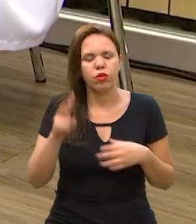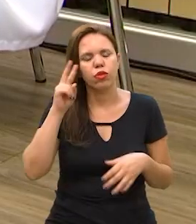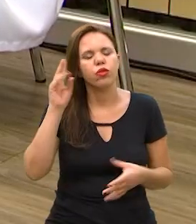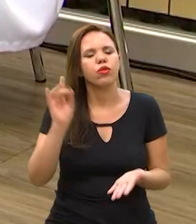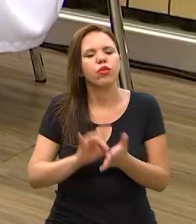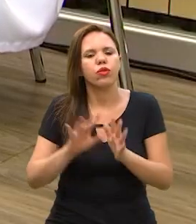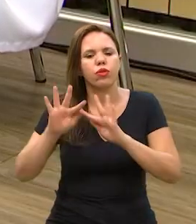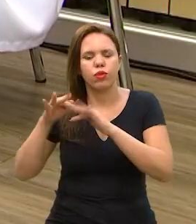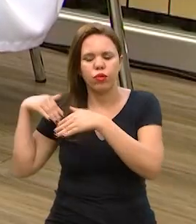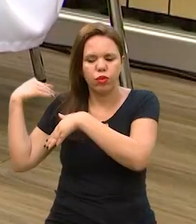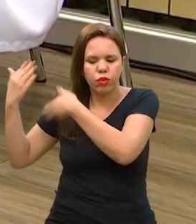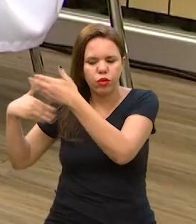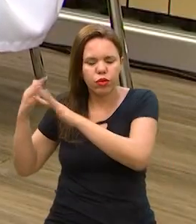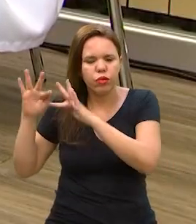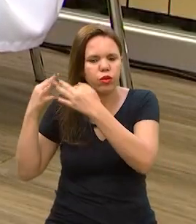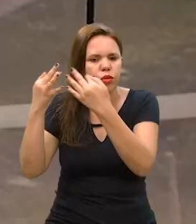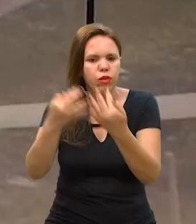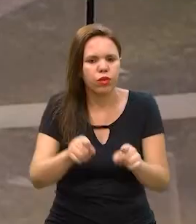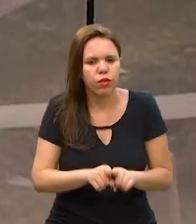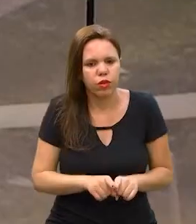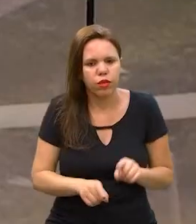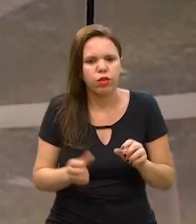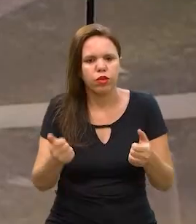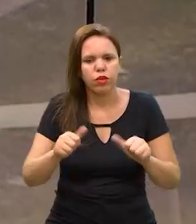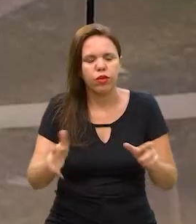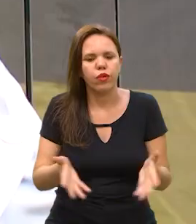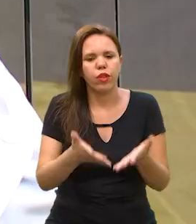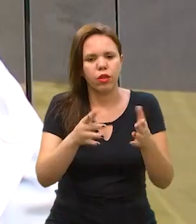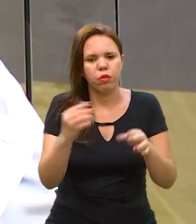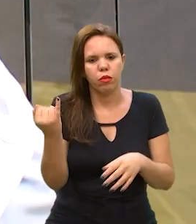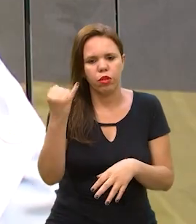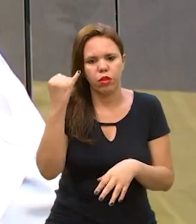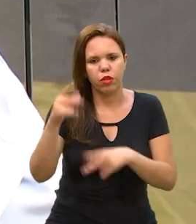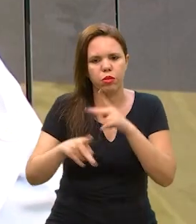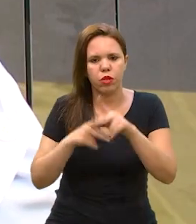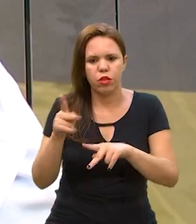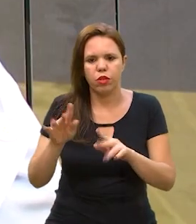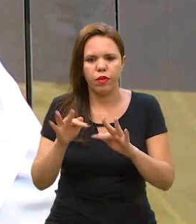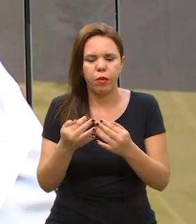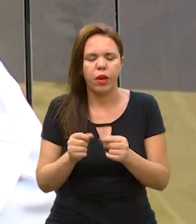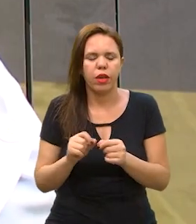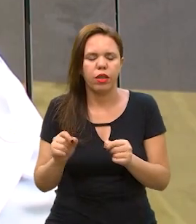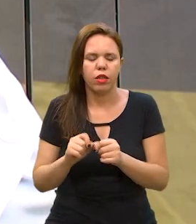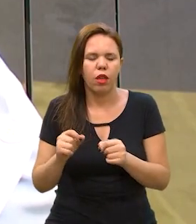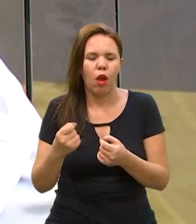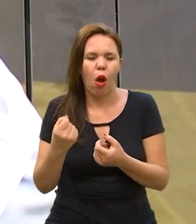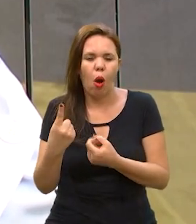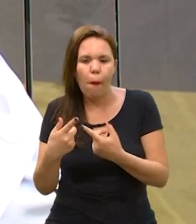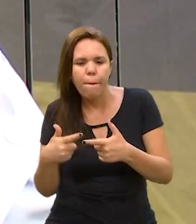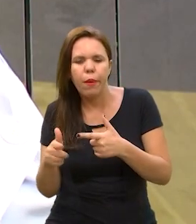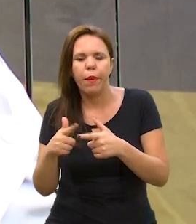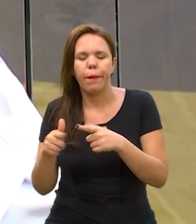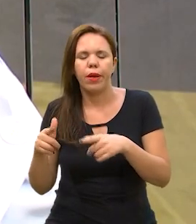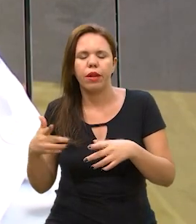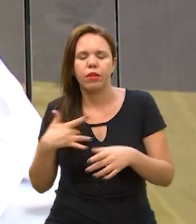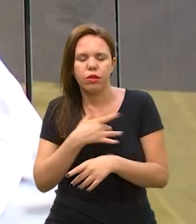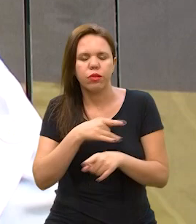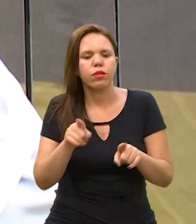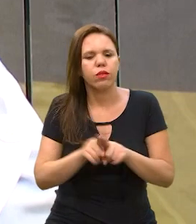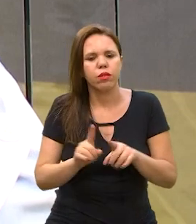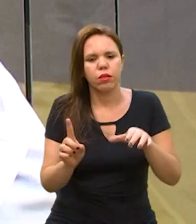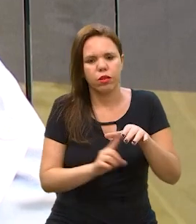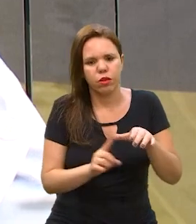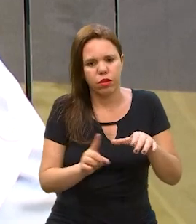familiar influencia também nessa anamnese, nessa avaliação? Super importante. O histórico antecedente familiar, principalmente no